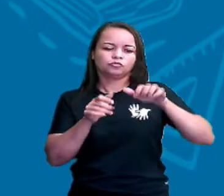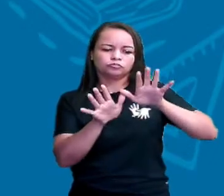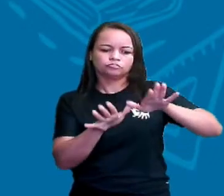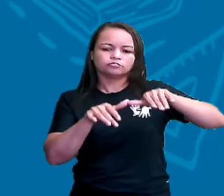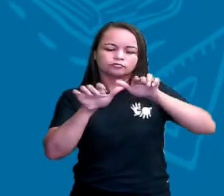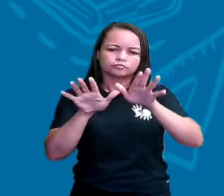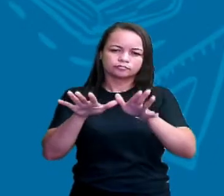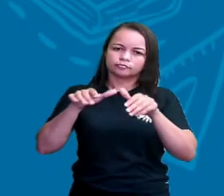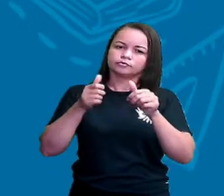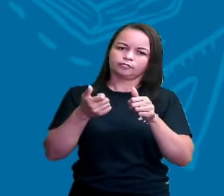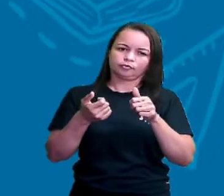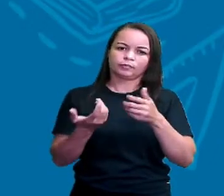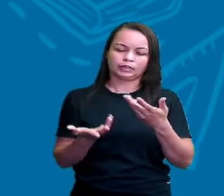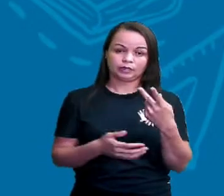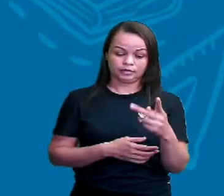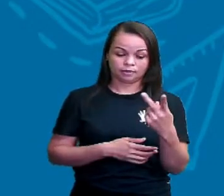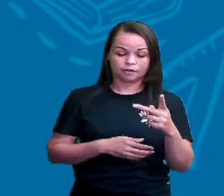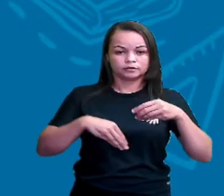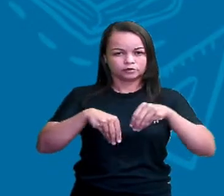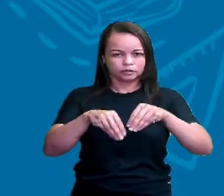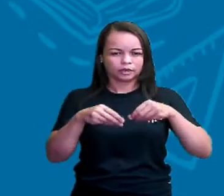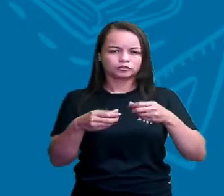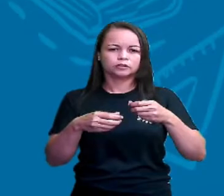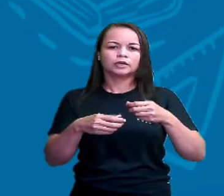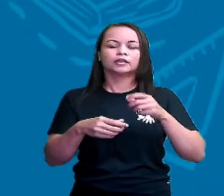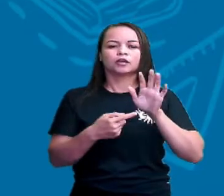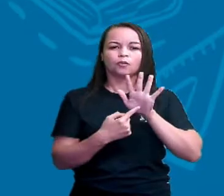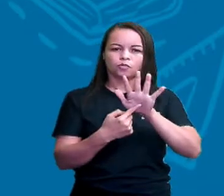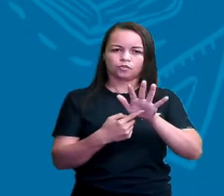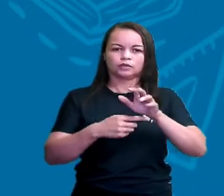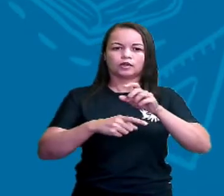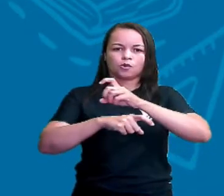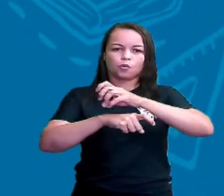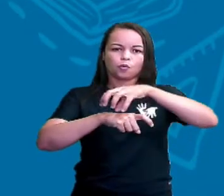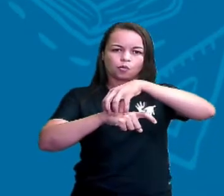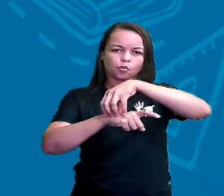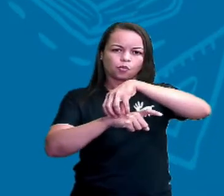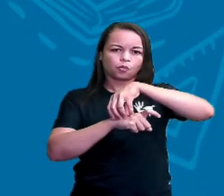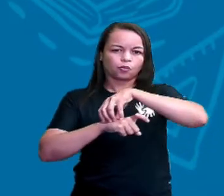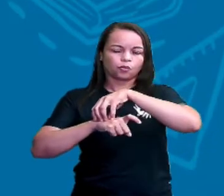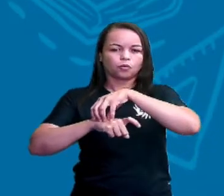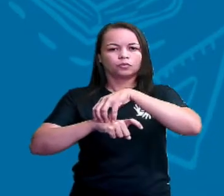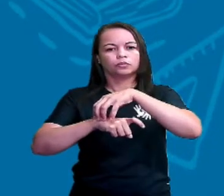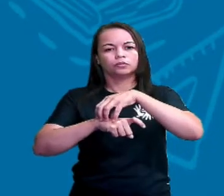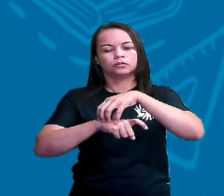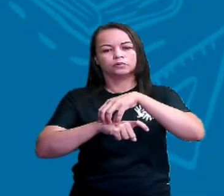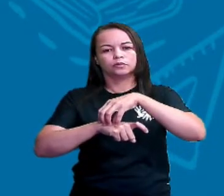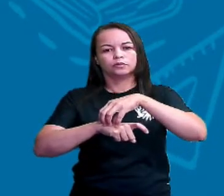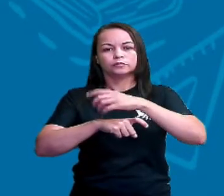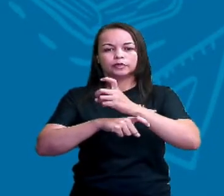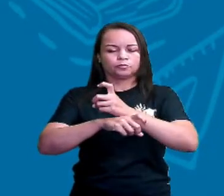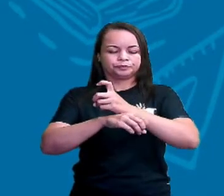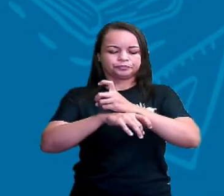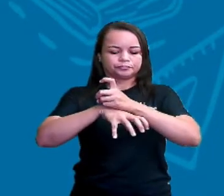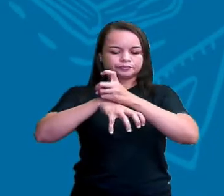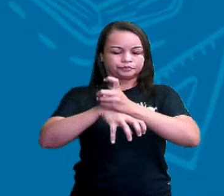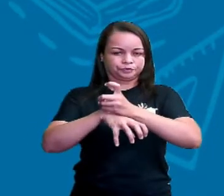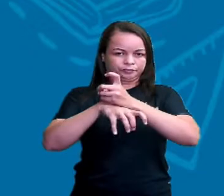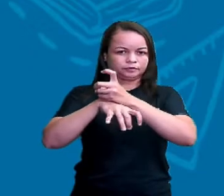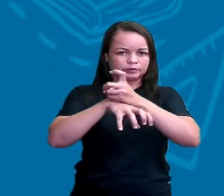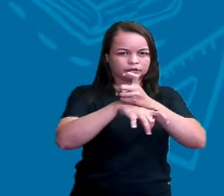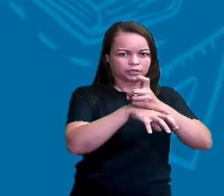aí eu trouxe um exemplo para vocês do escorpião, né, do tucano, da zebra. Nós temos também os animais que